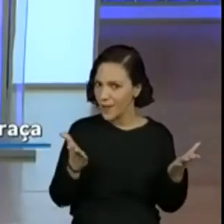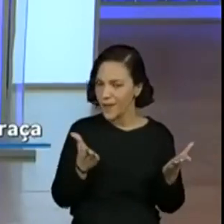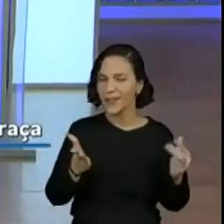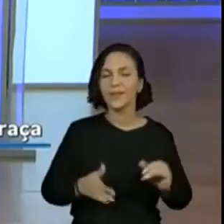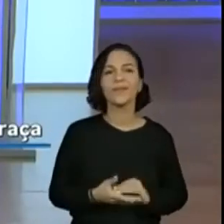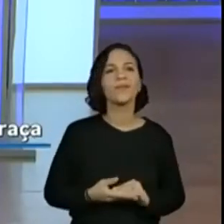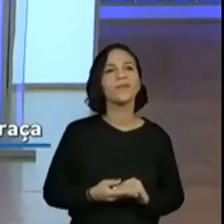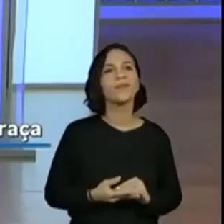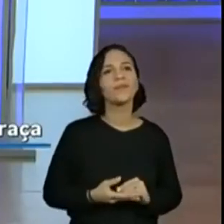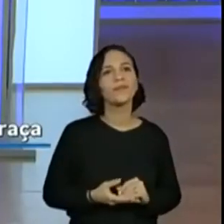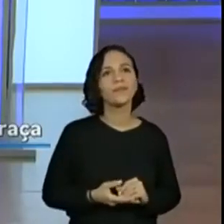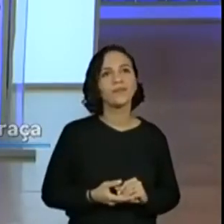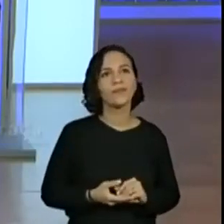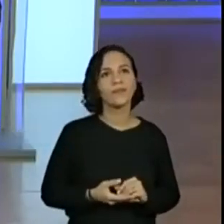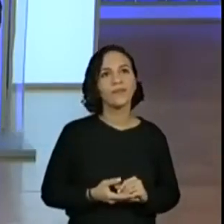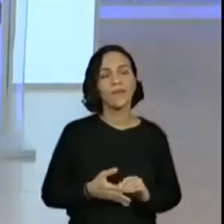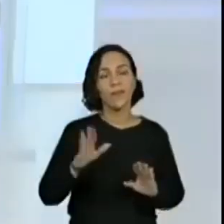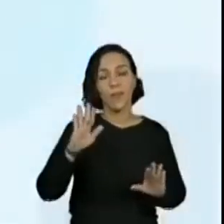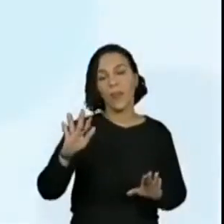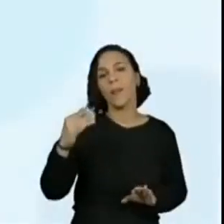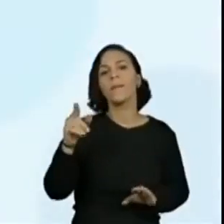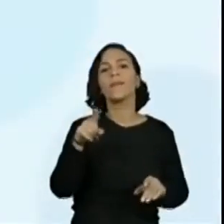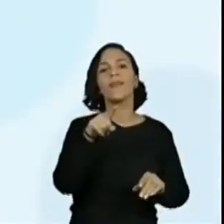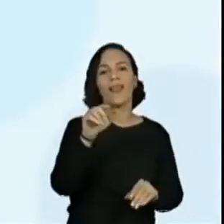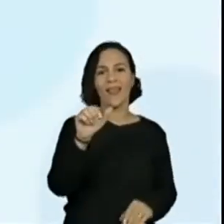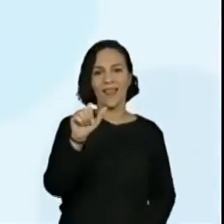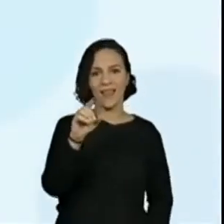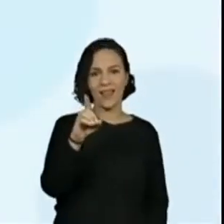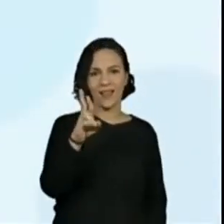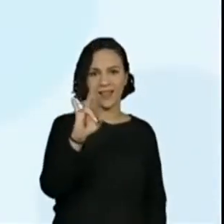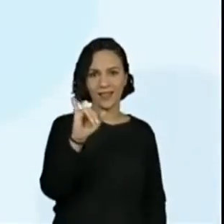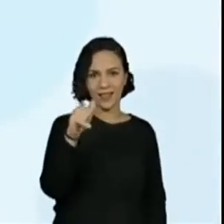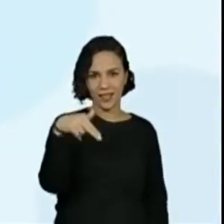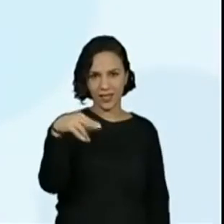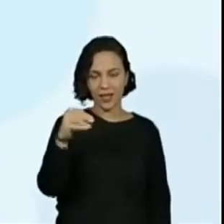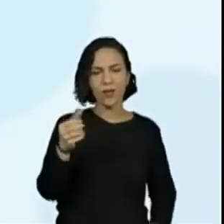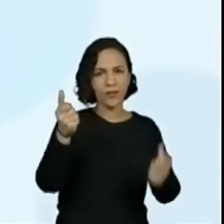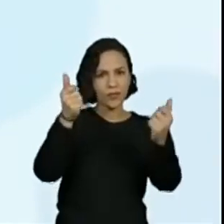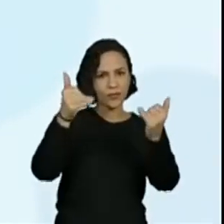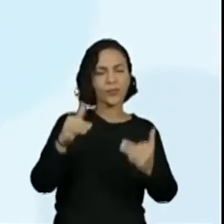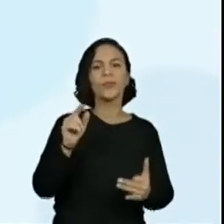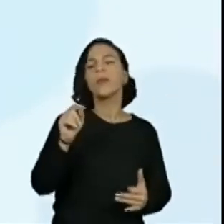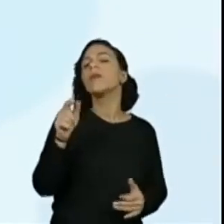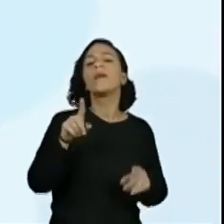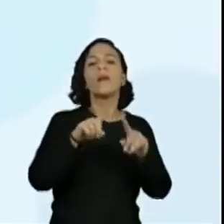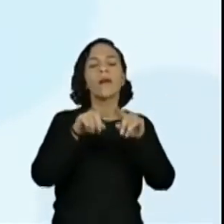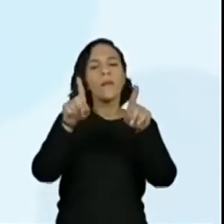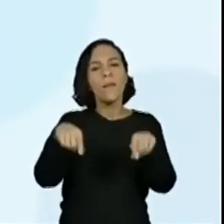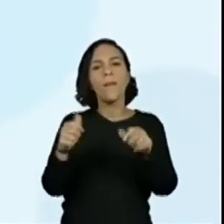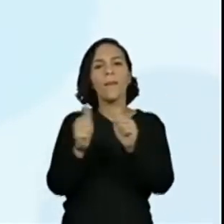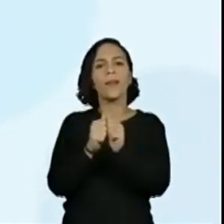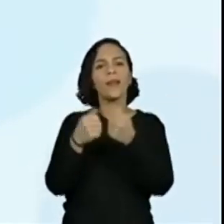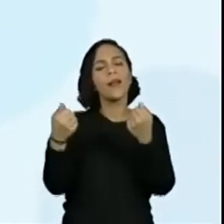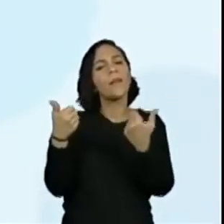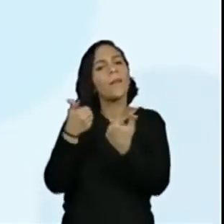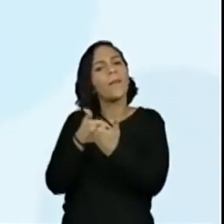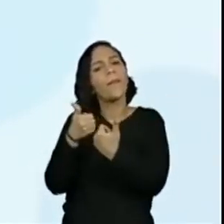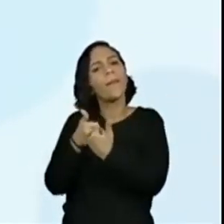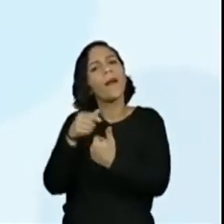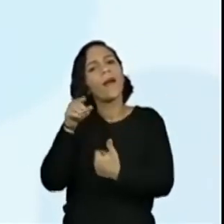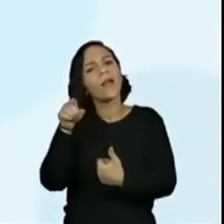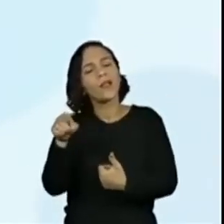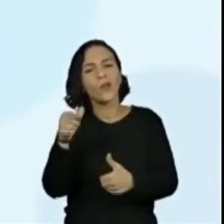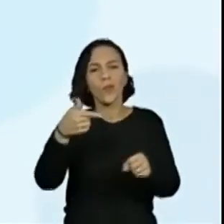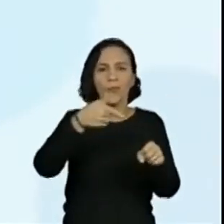Agora a gente tem, olha lá. Adriano comentou que a padaria está mais próxima do posto de gasolina do que a